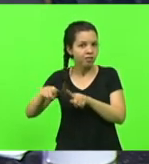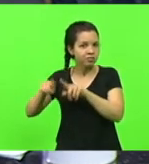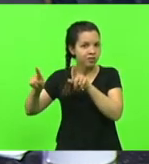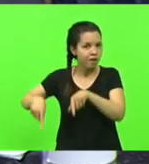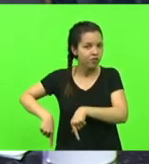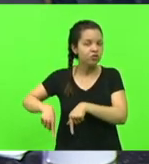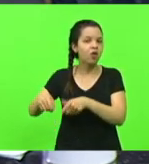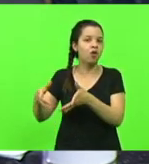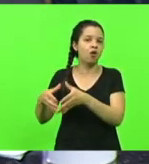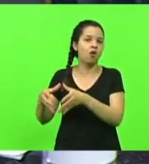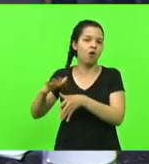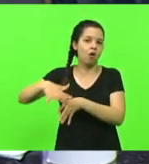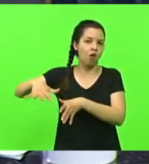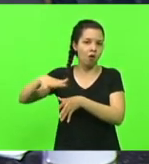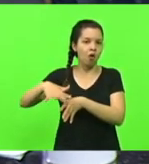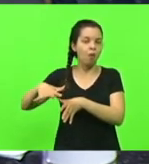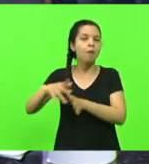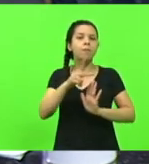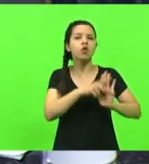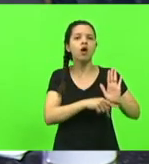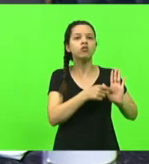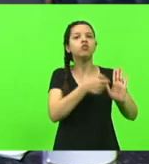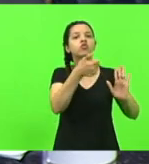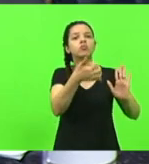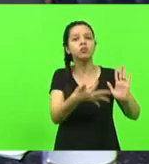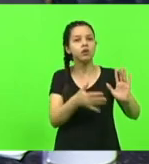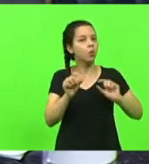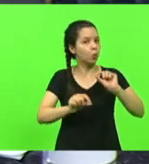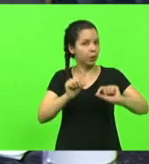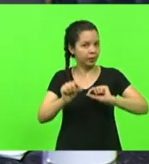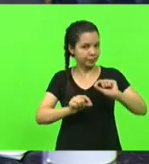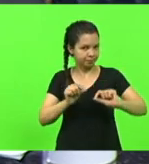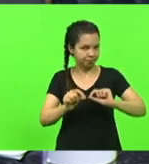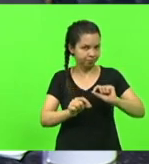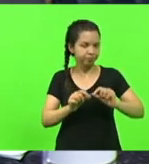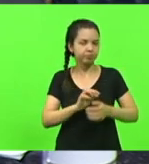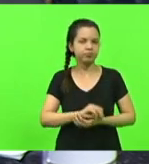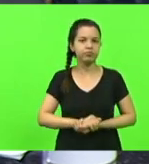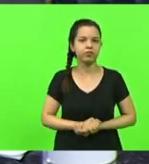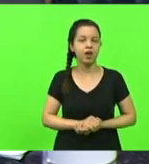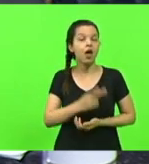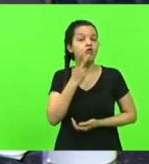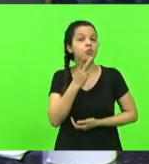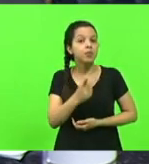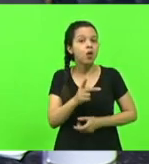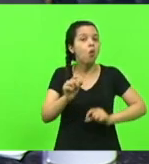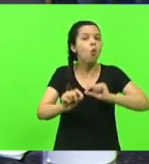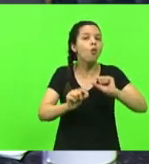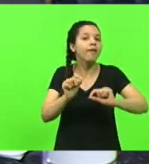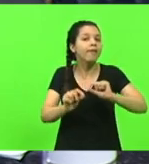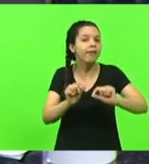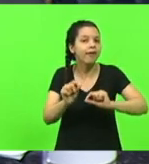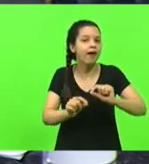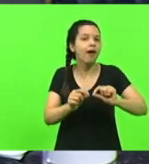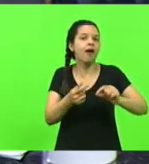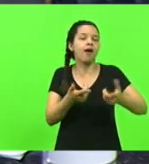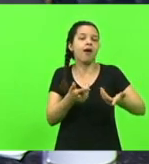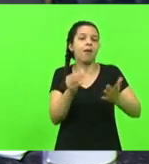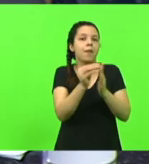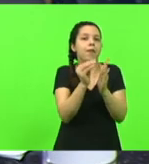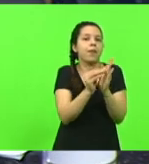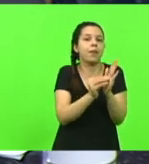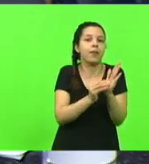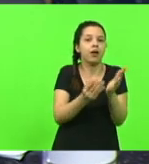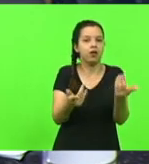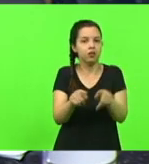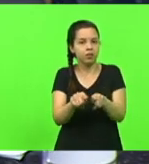da reforma da Previdência complementar? Ele diz o que é, ele diz as vantagens que o Estado tem com isso,